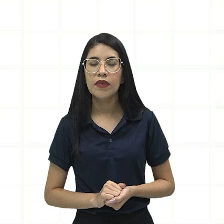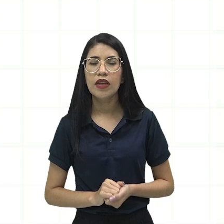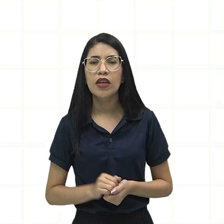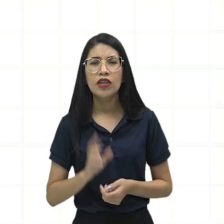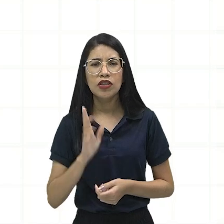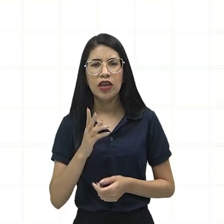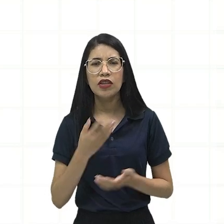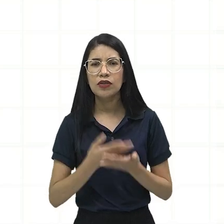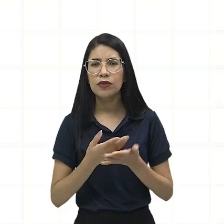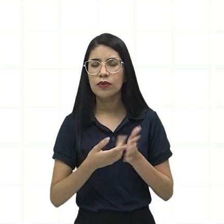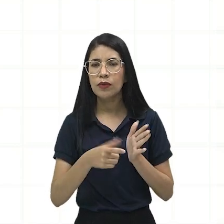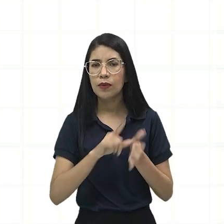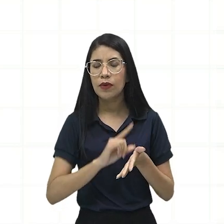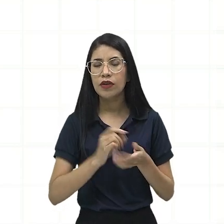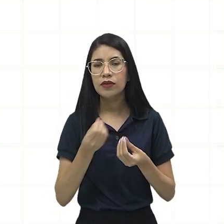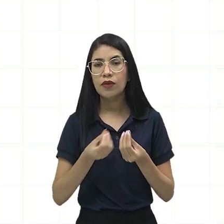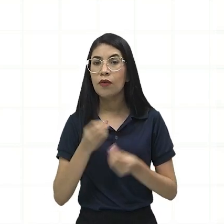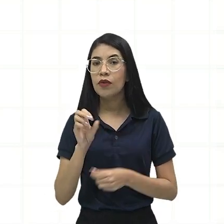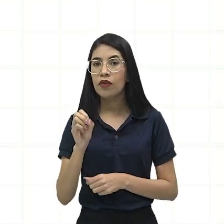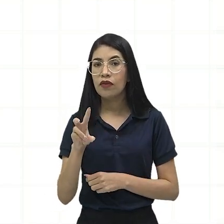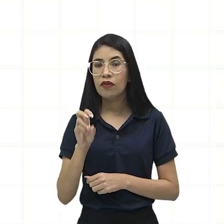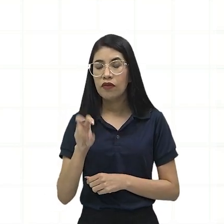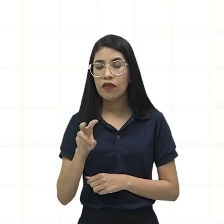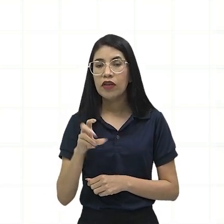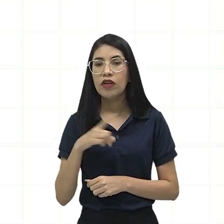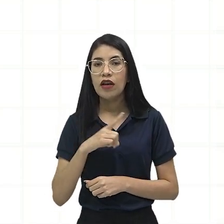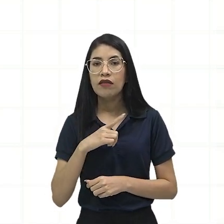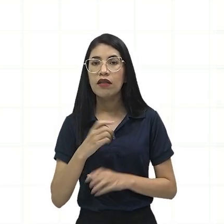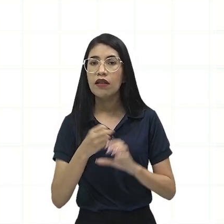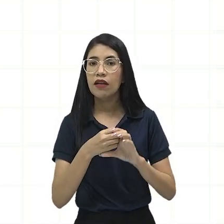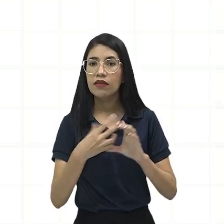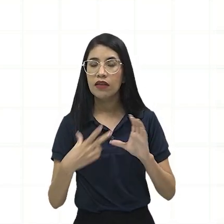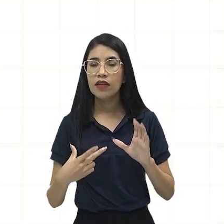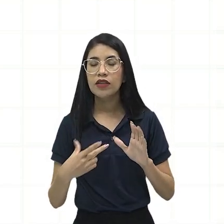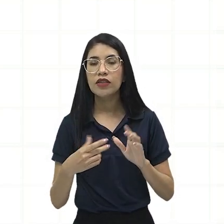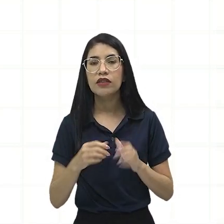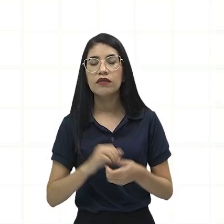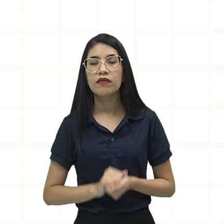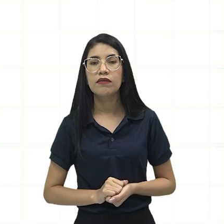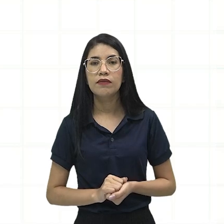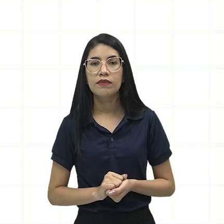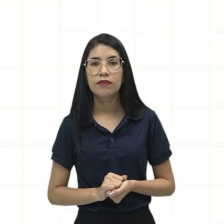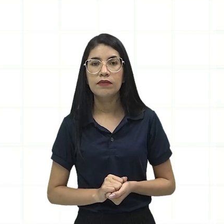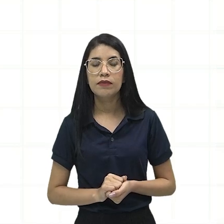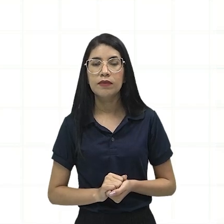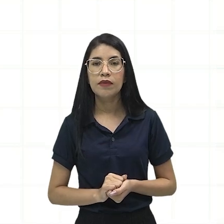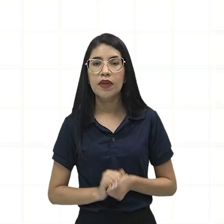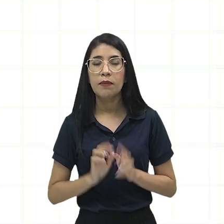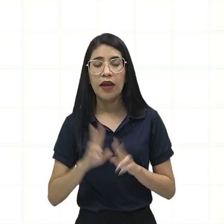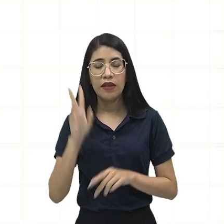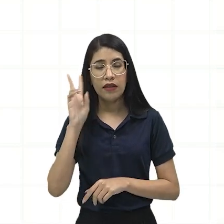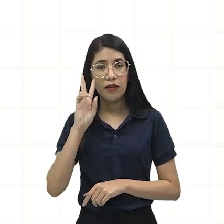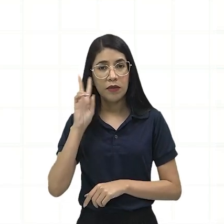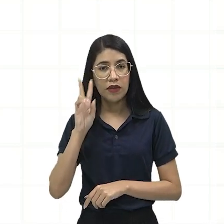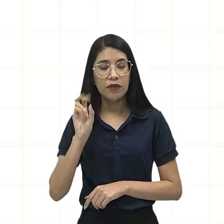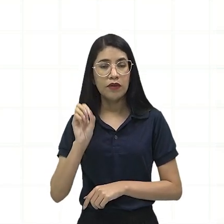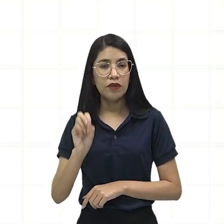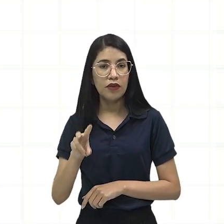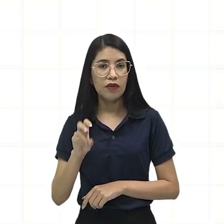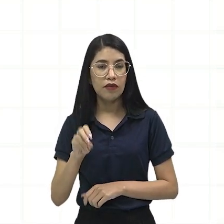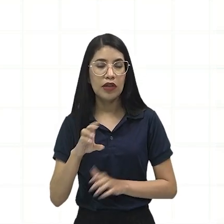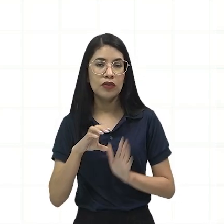esquemas mostrando em livros didáticos, vírus, eles têm praticamente esse aspecto. Lembrando aí que vírus,